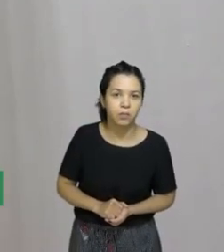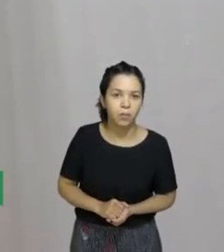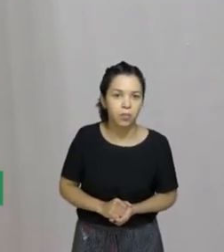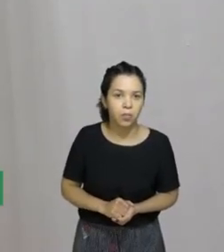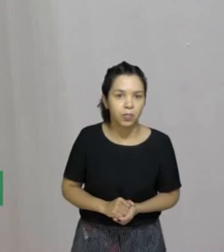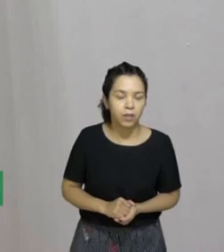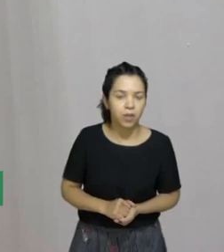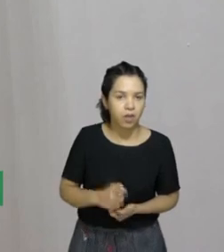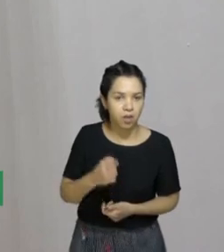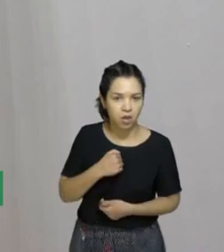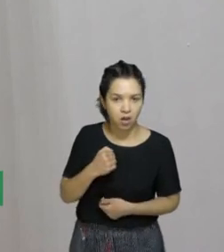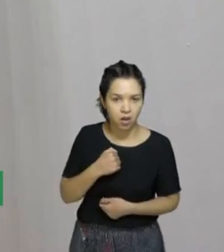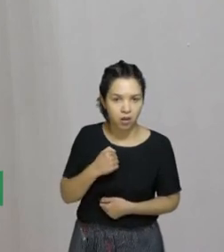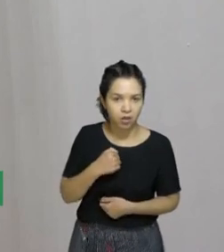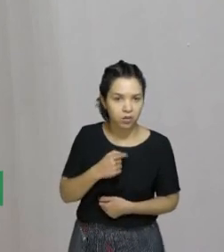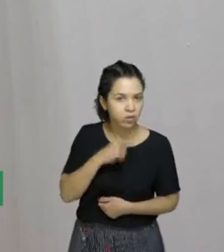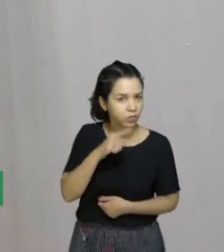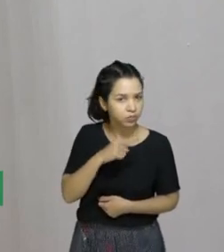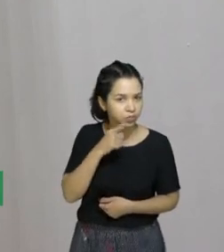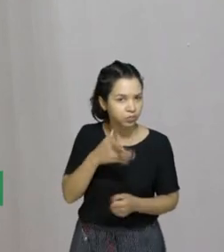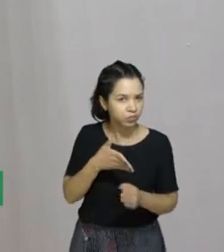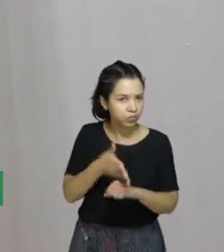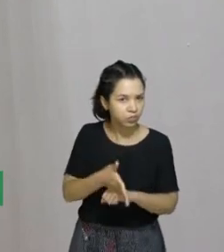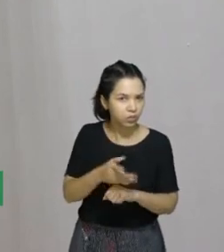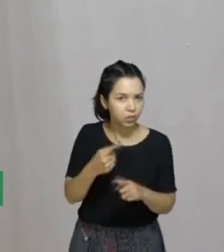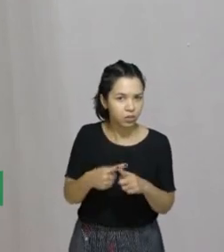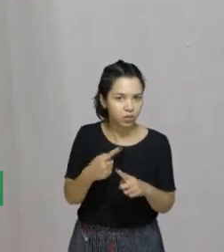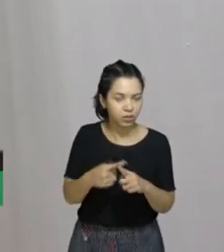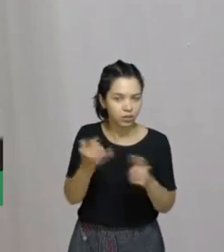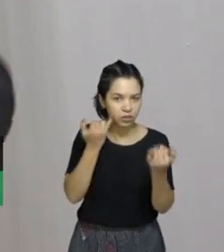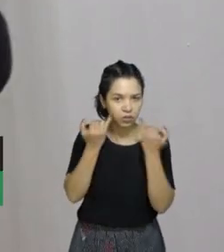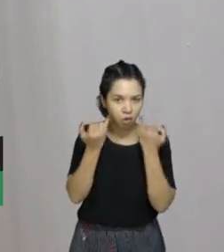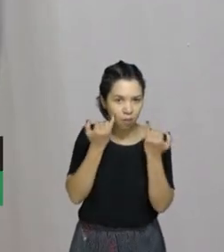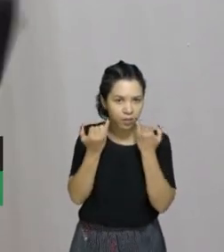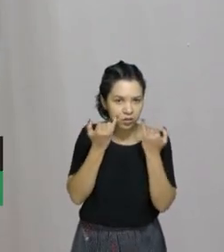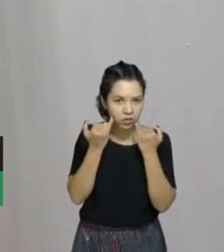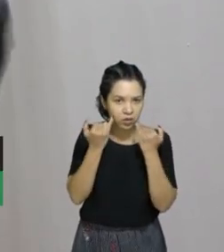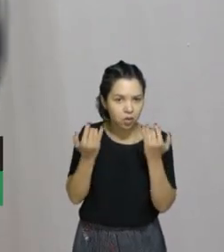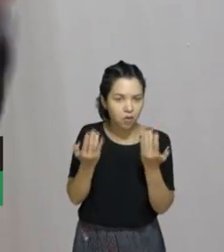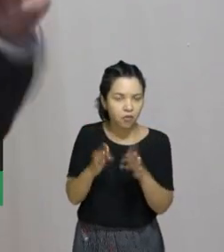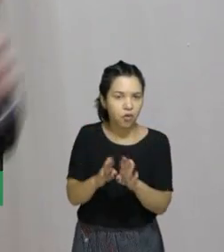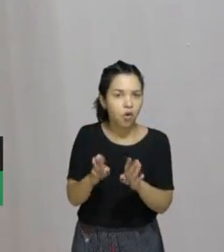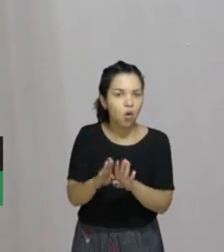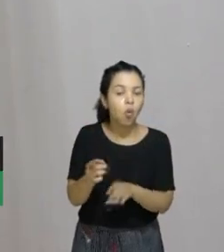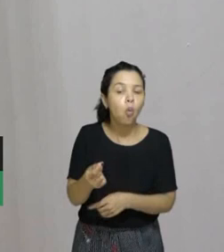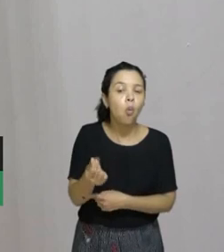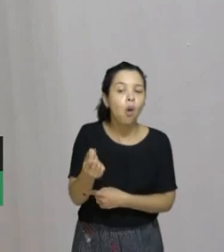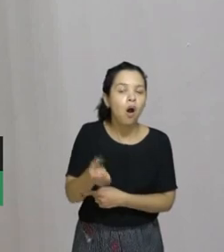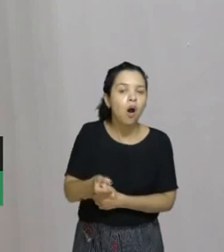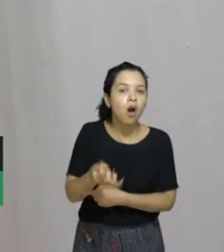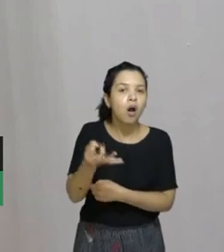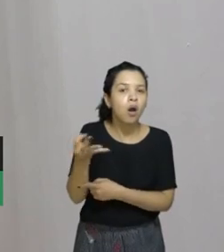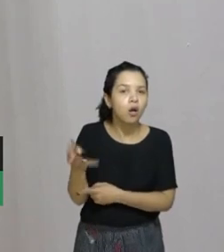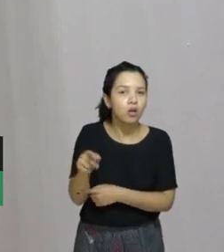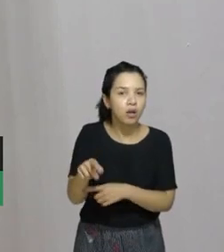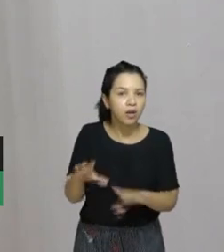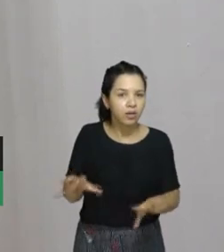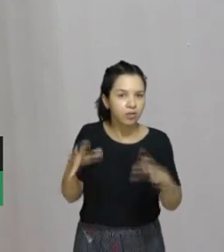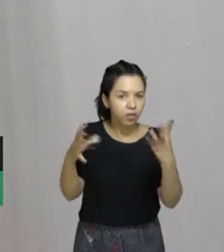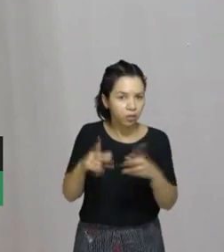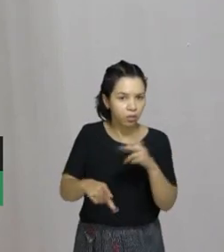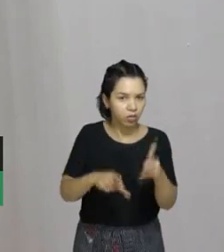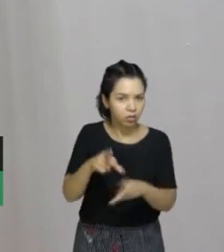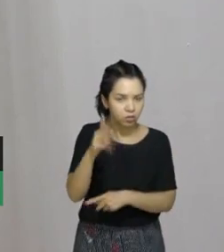acesso, porque as informações ainda estão muito fechadas, de quanto custou esse evento para os brasileiros. Mas